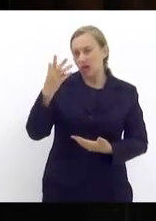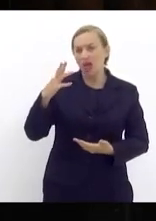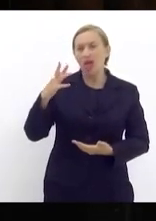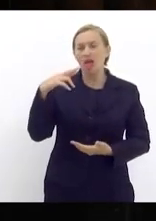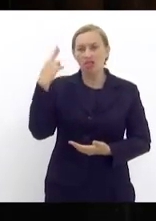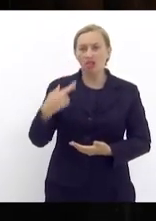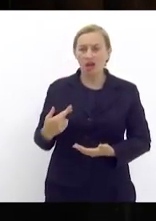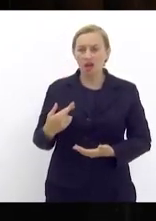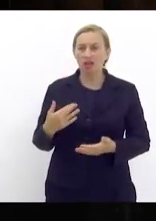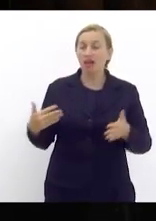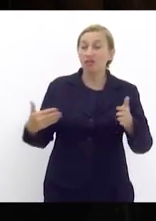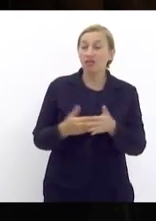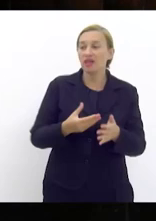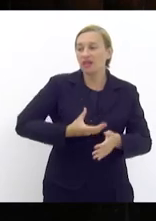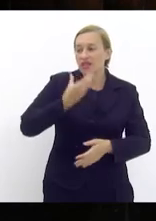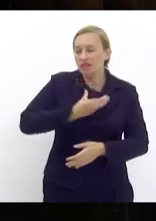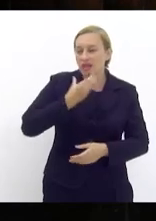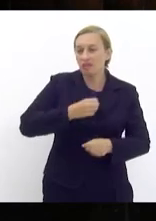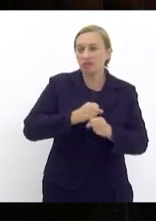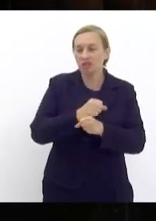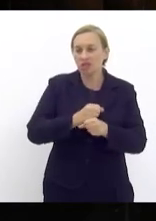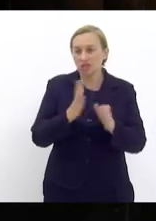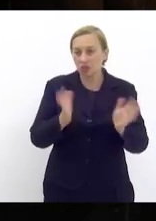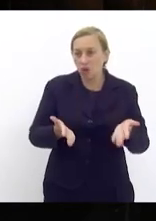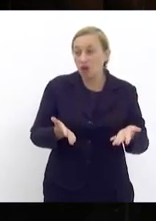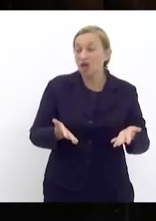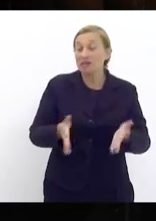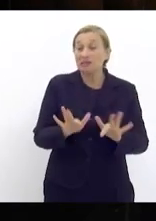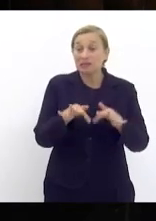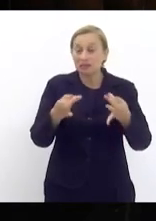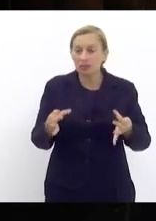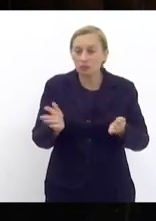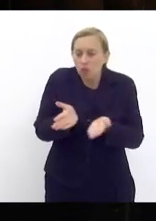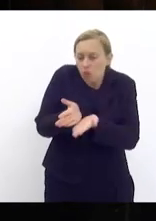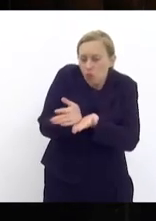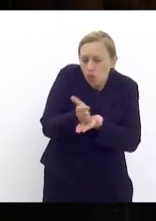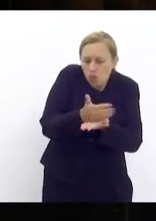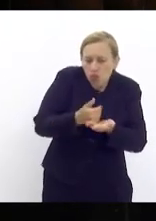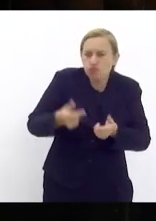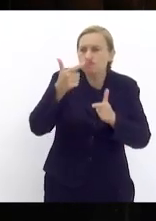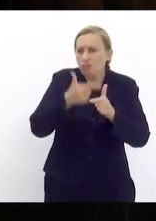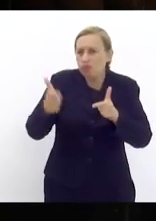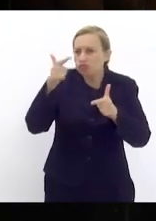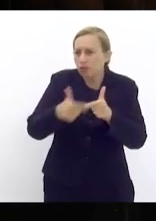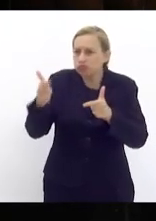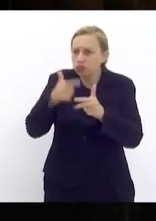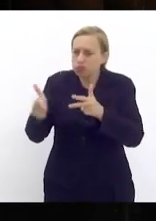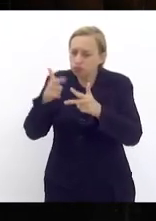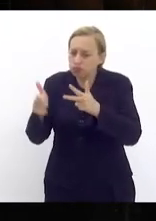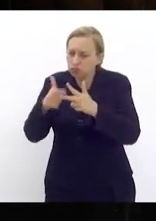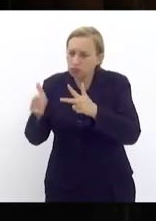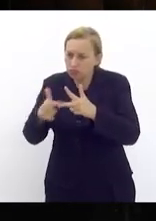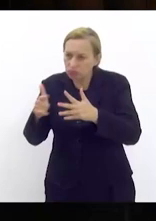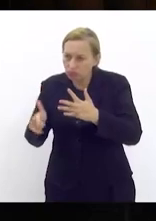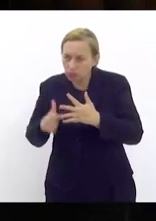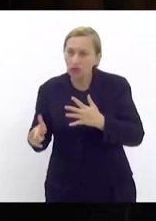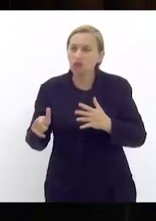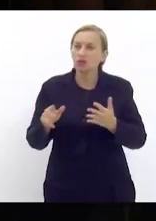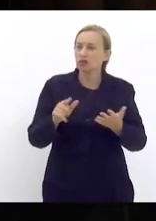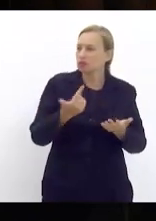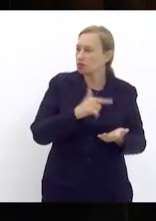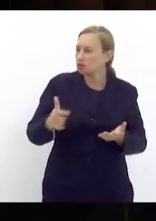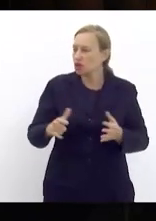dezembro desse ano, e que simplesmente acumula problemas. Acumula